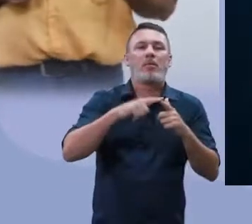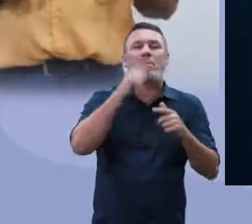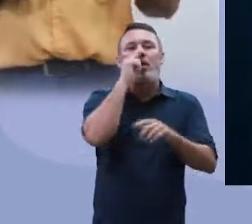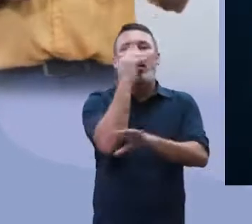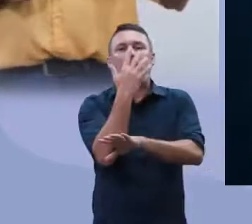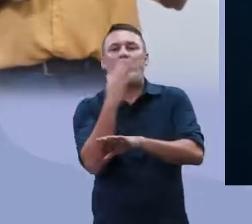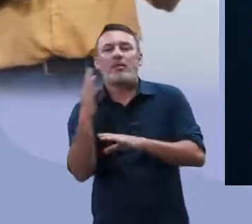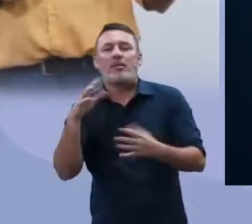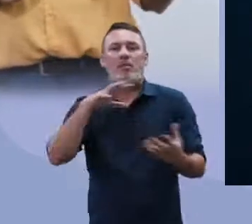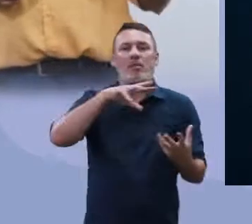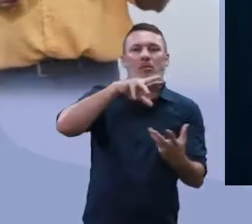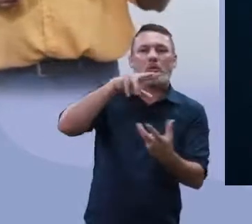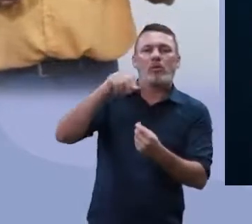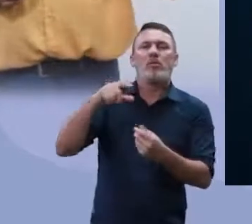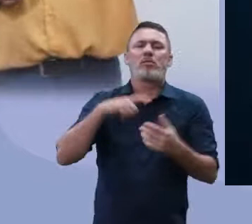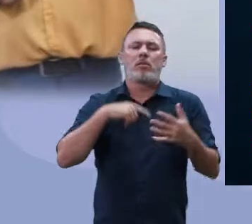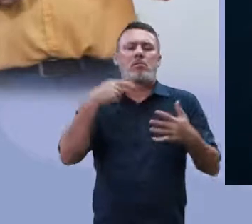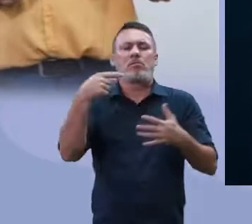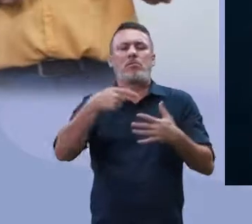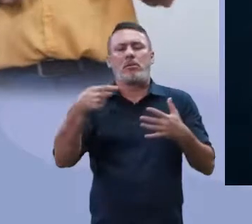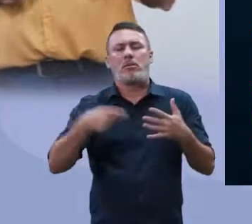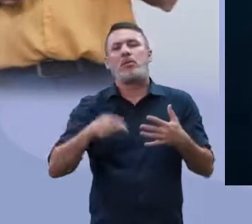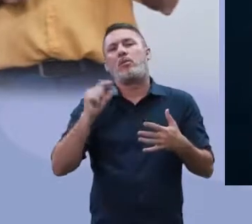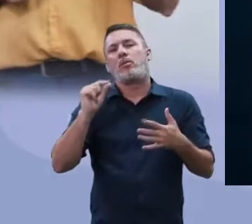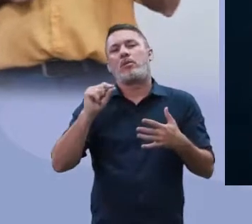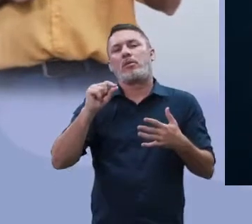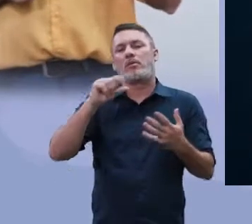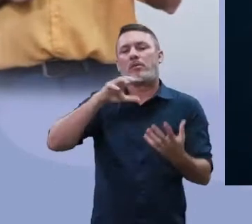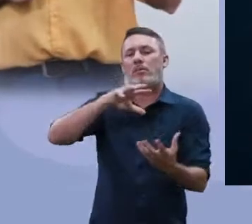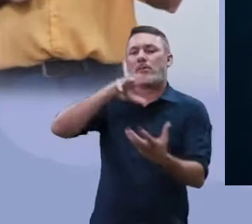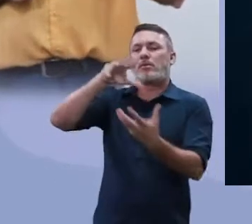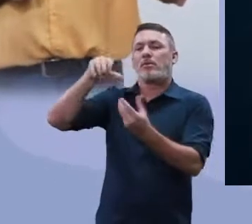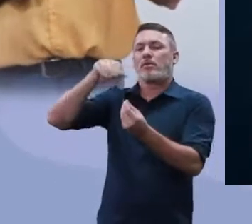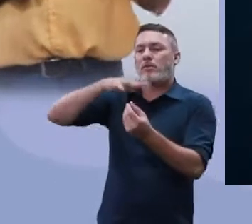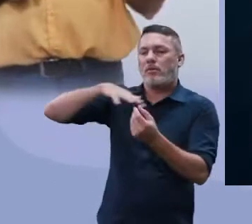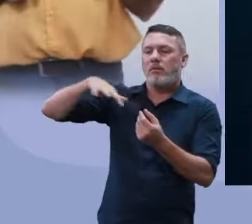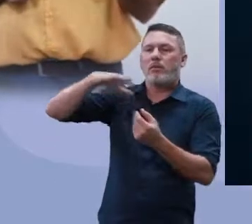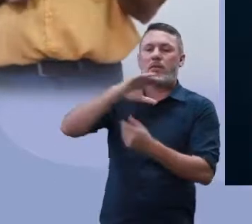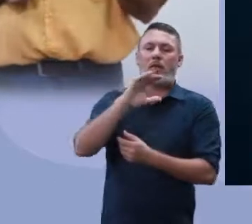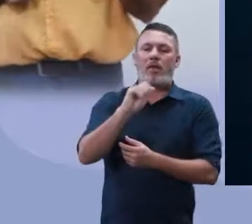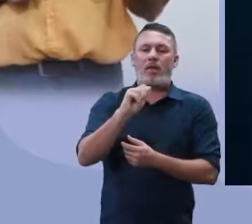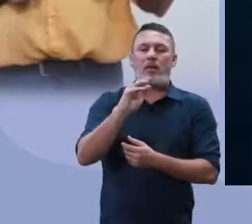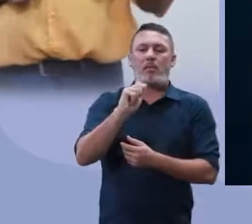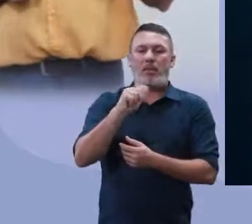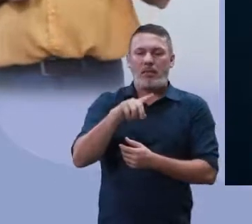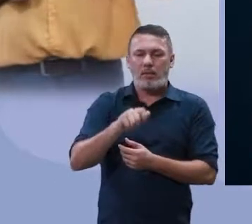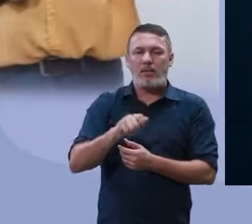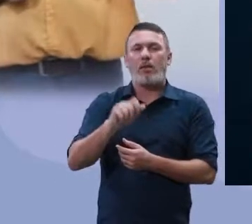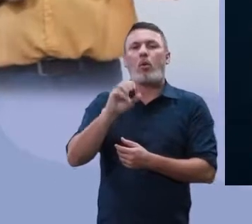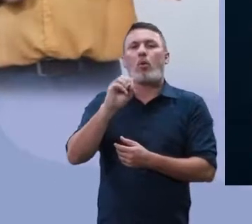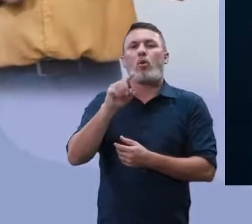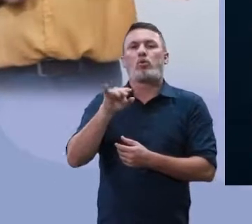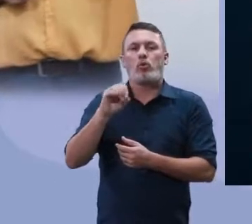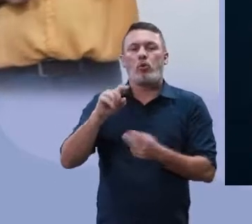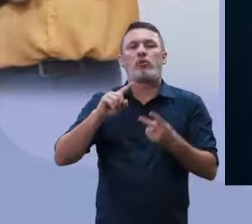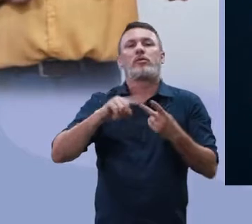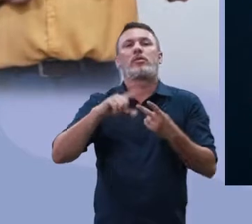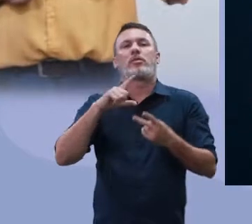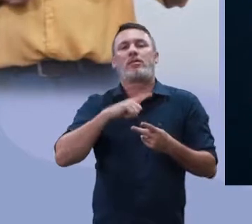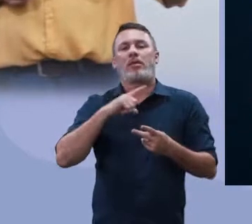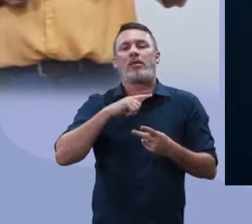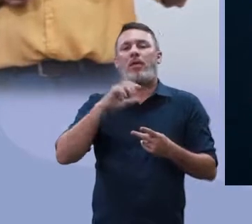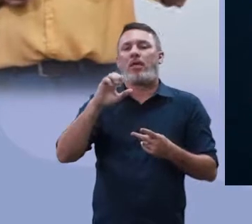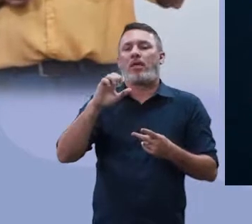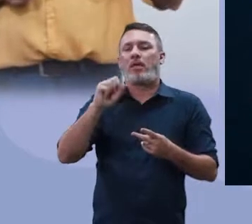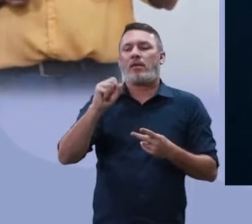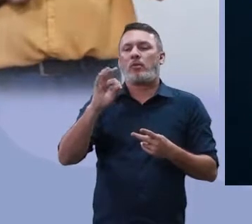ambientais globais, nós podemos citar a destruição da camada de ozônio, o efeito estufa, as chuvas ácidas que nós já